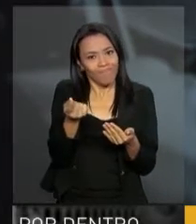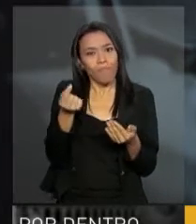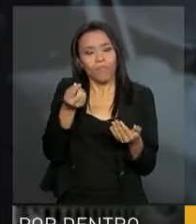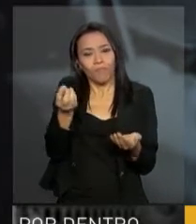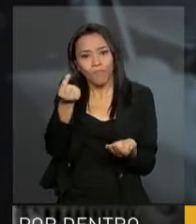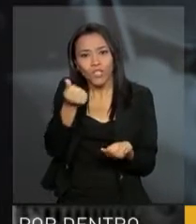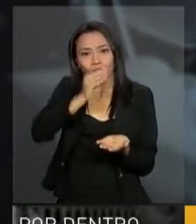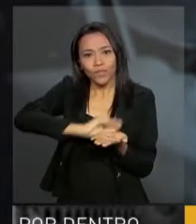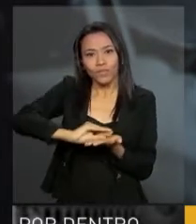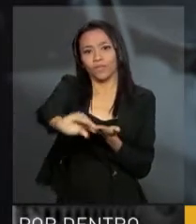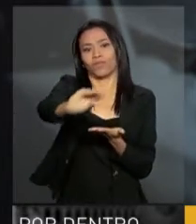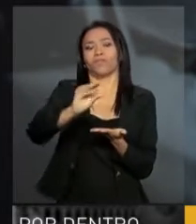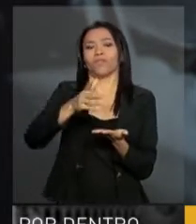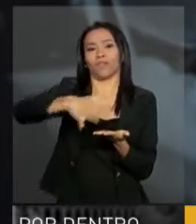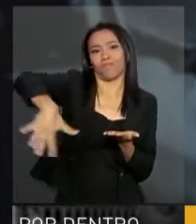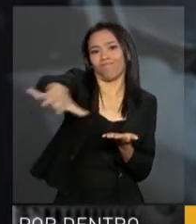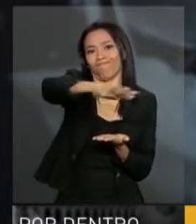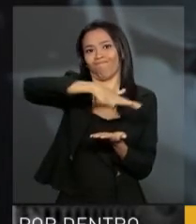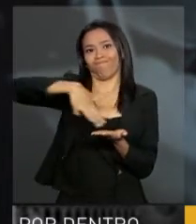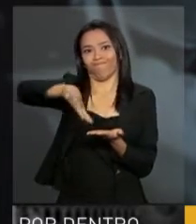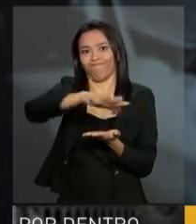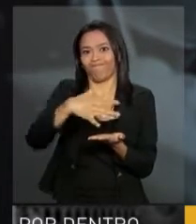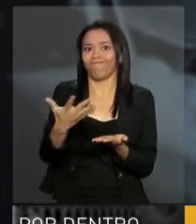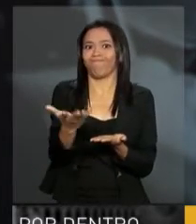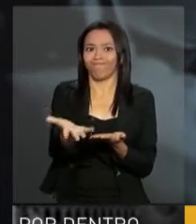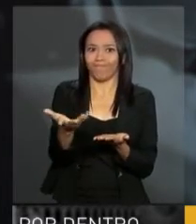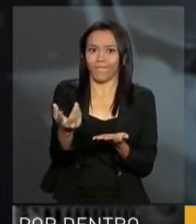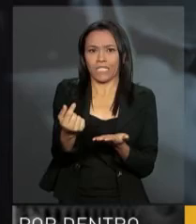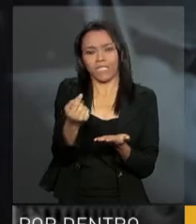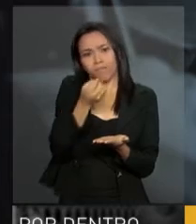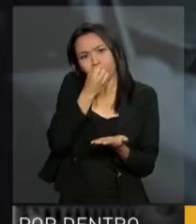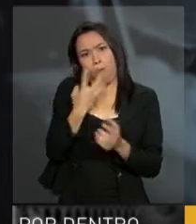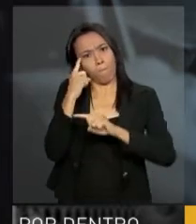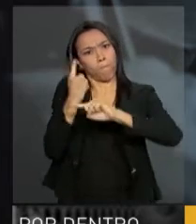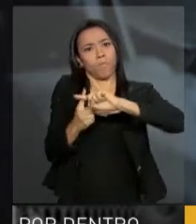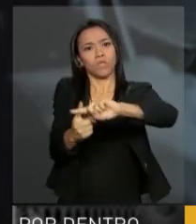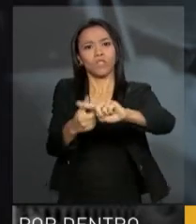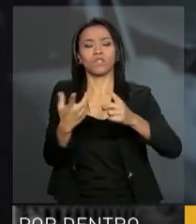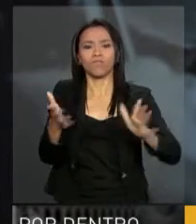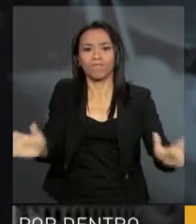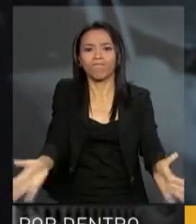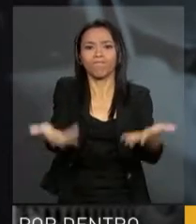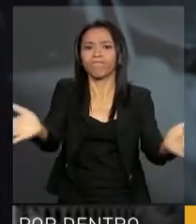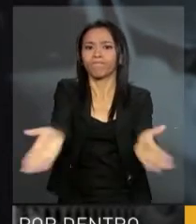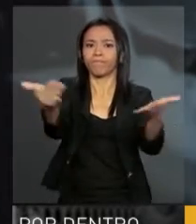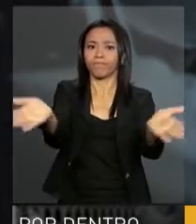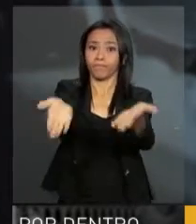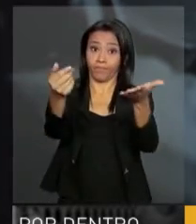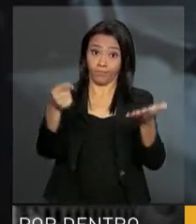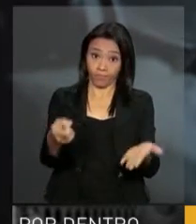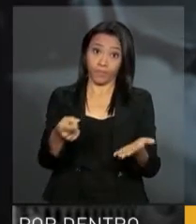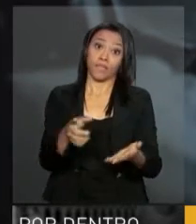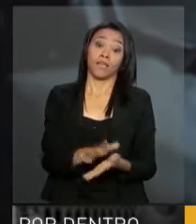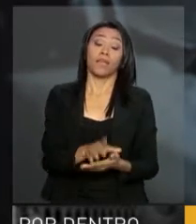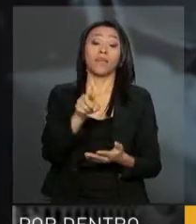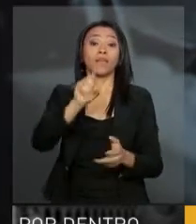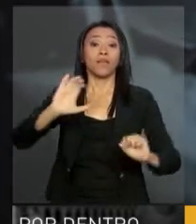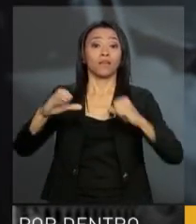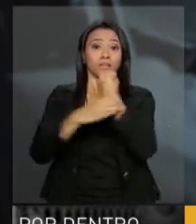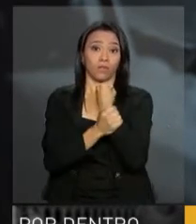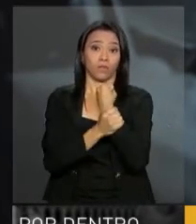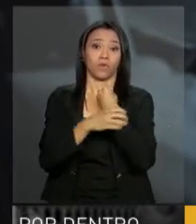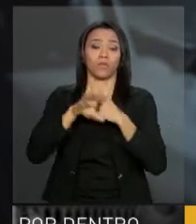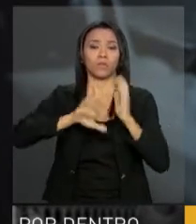há condições absolutamente extraordinárias e positivas facilitando desburocratizando e garantindo